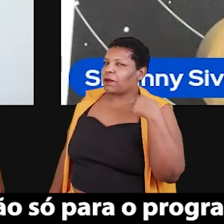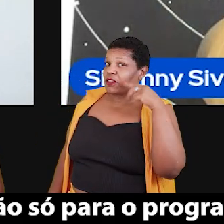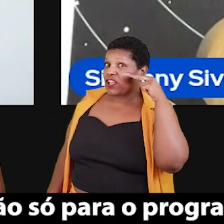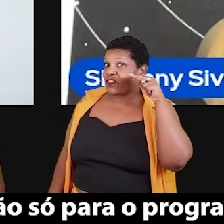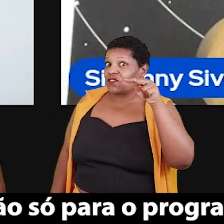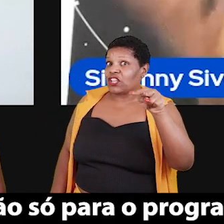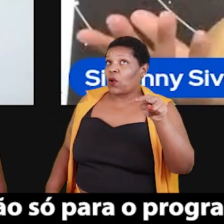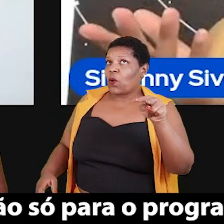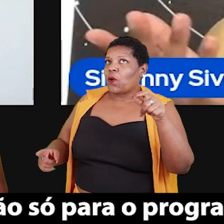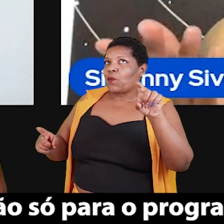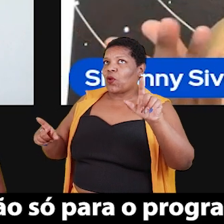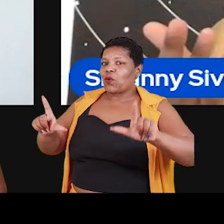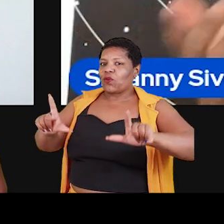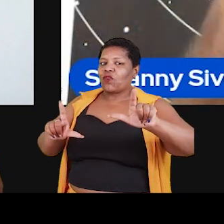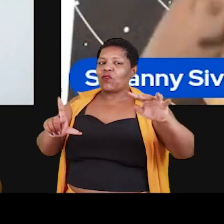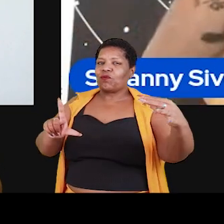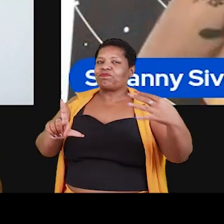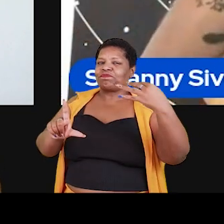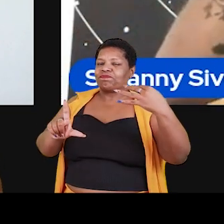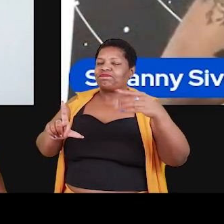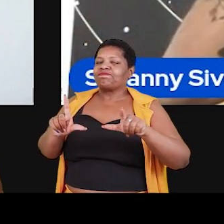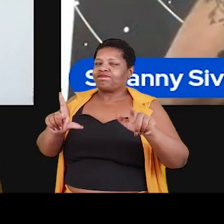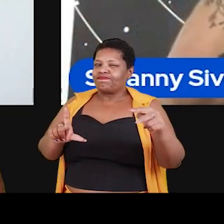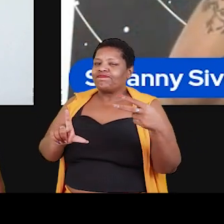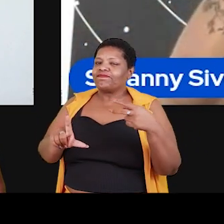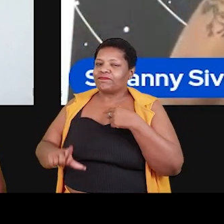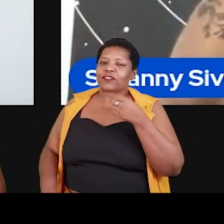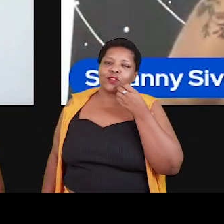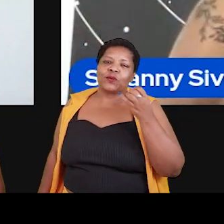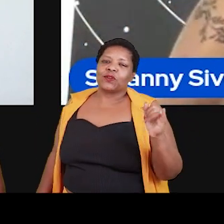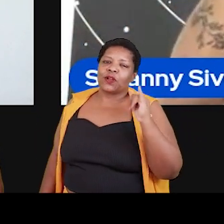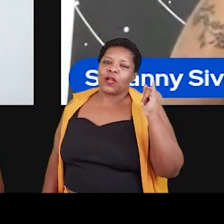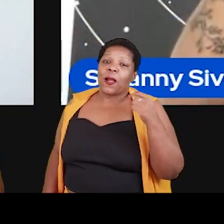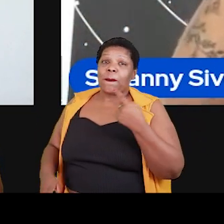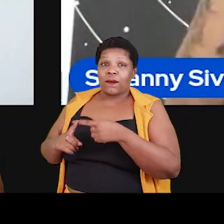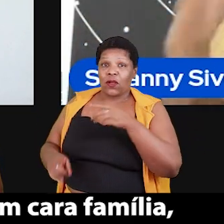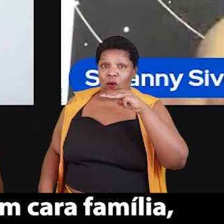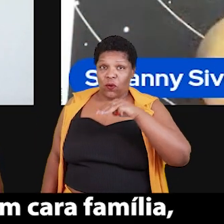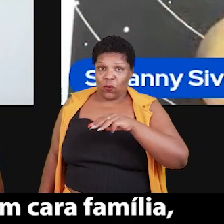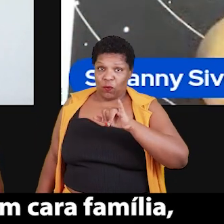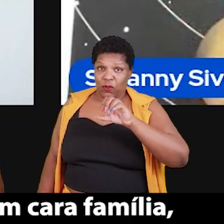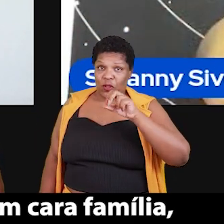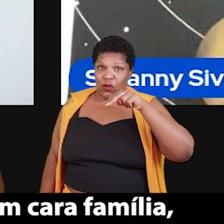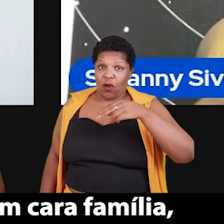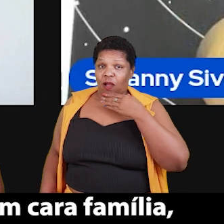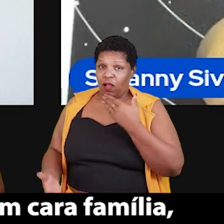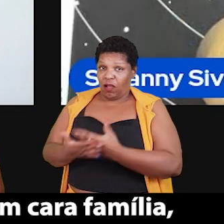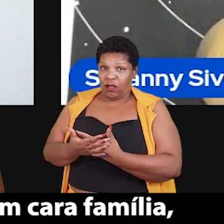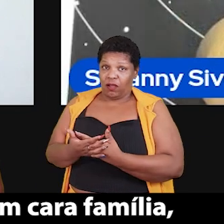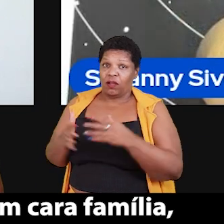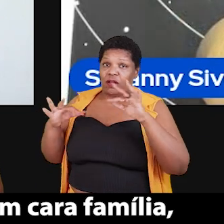para o programa, mas para quem está assistindo, sabe? Porque o Mion é uma pessoa incrível, ele é um